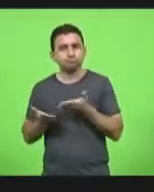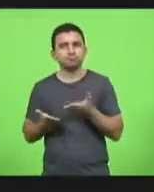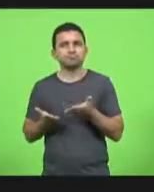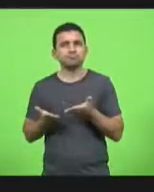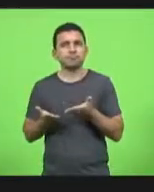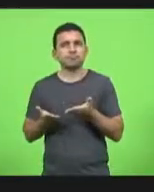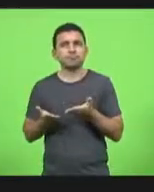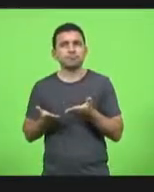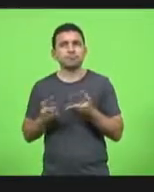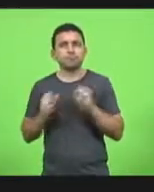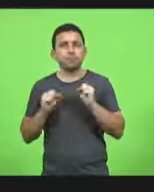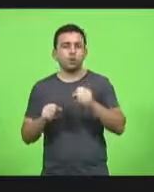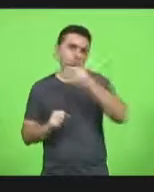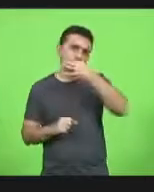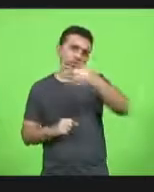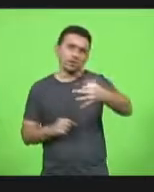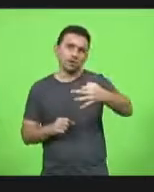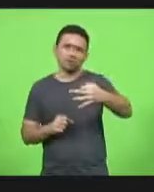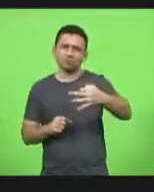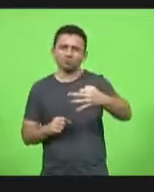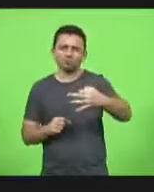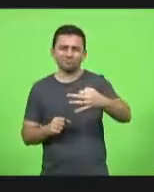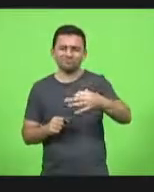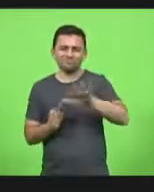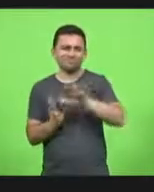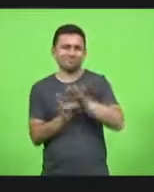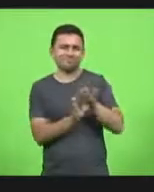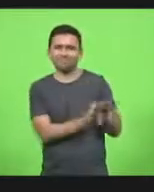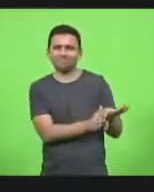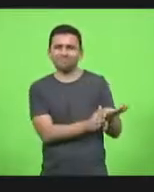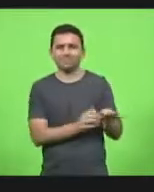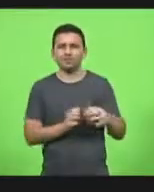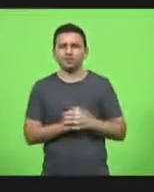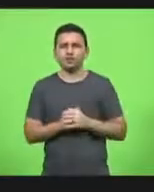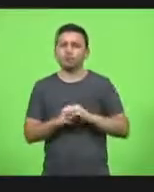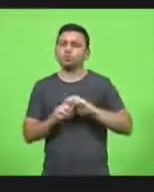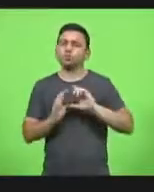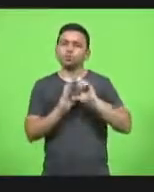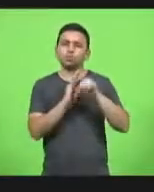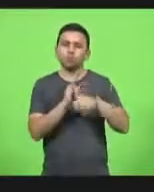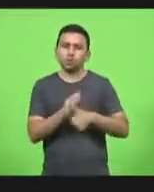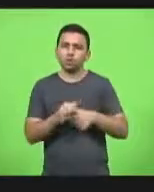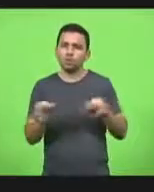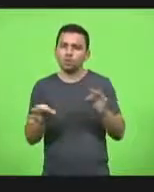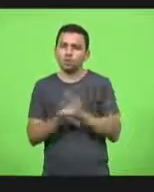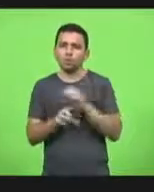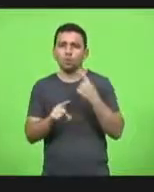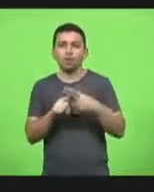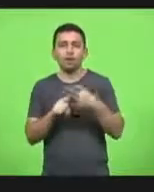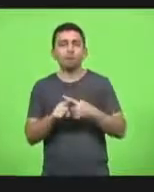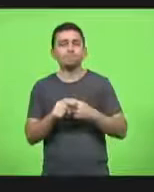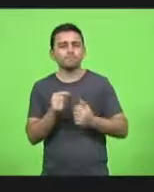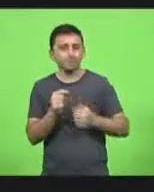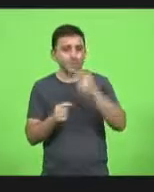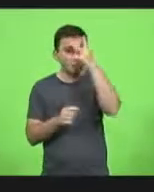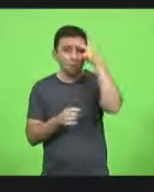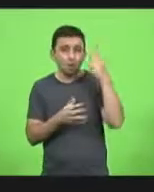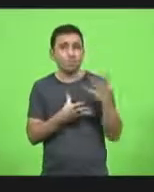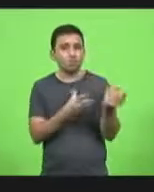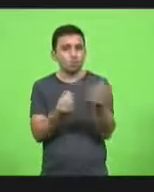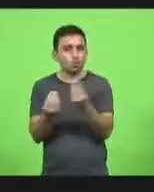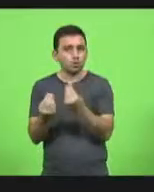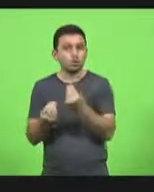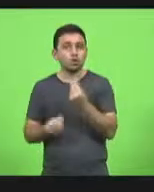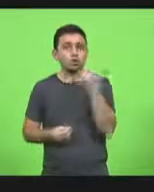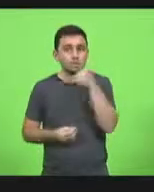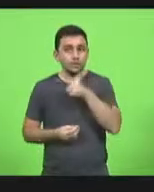Poderiam deixar sua opinião para depois, tá? Para depois que tudo isso aí passasse, porque muitas e muitas pessoas se utilizaram, estão utilizando